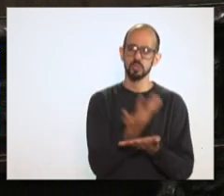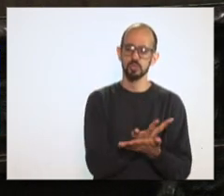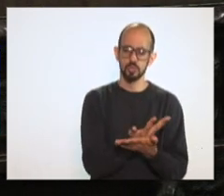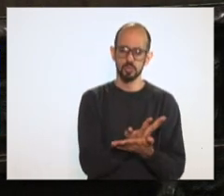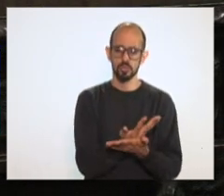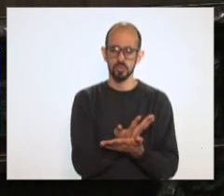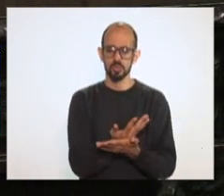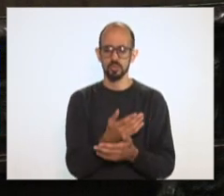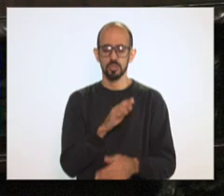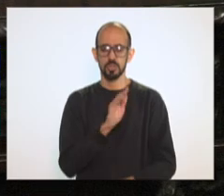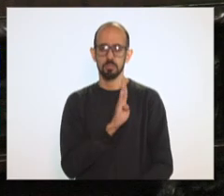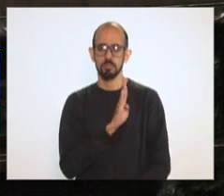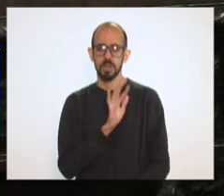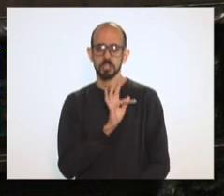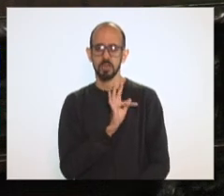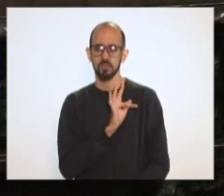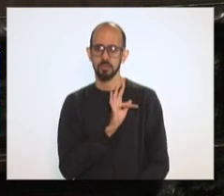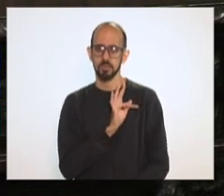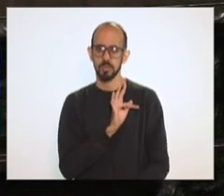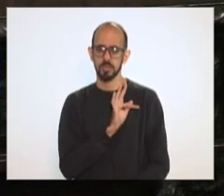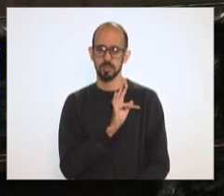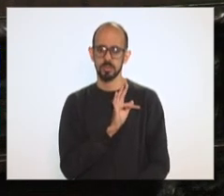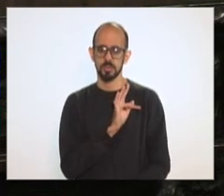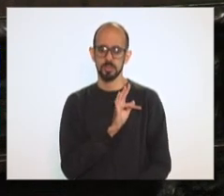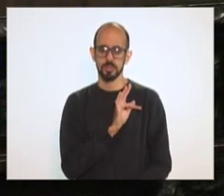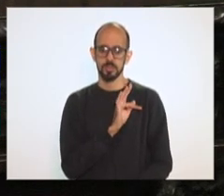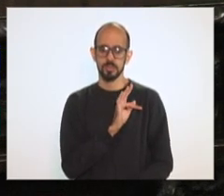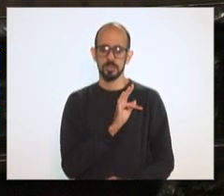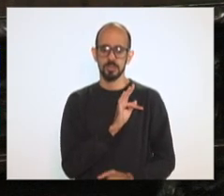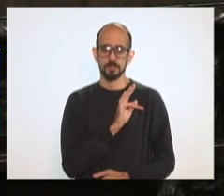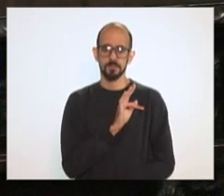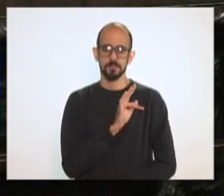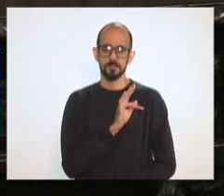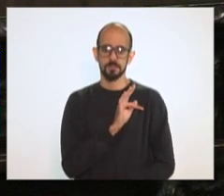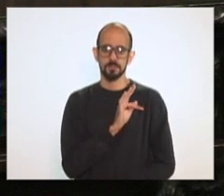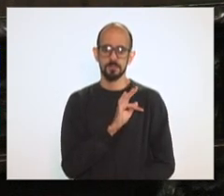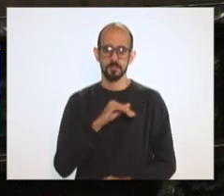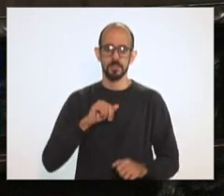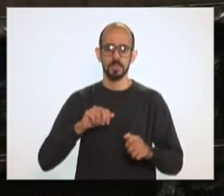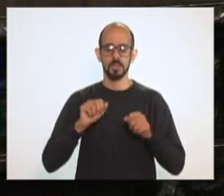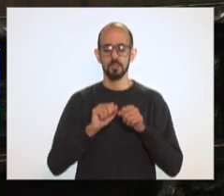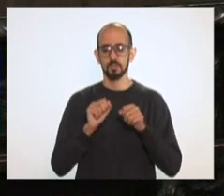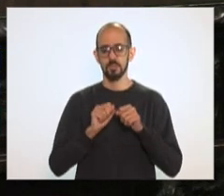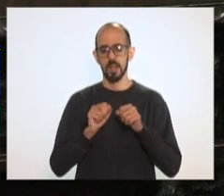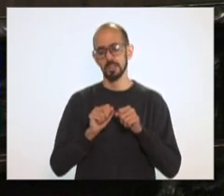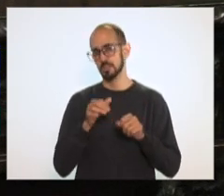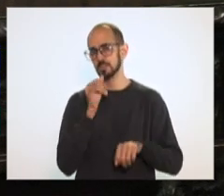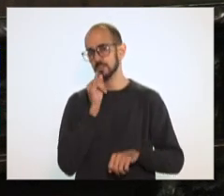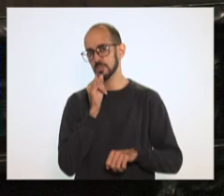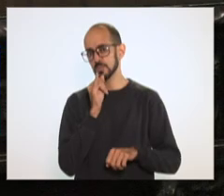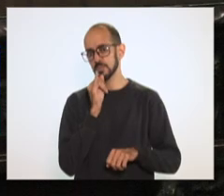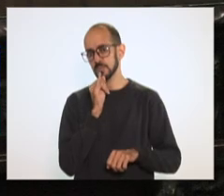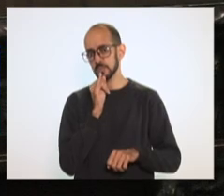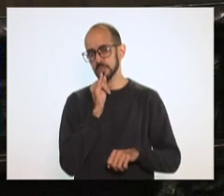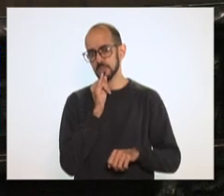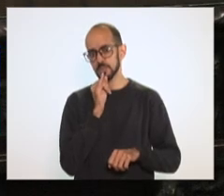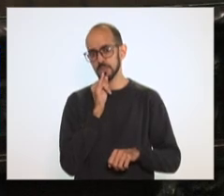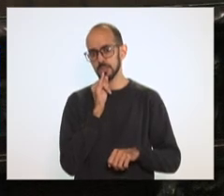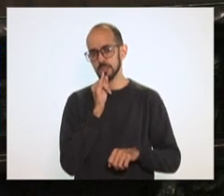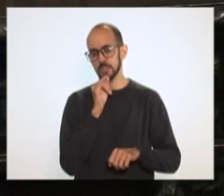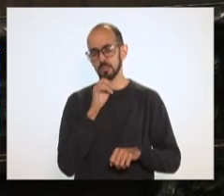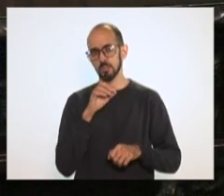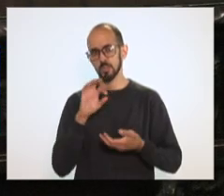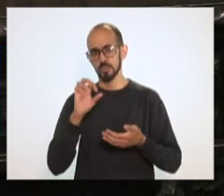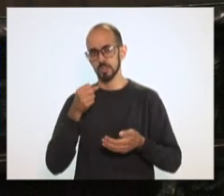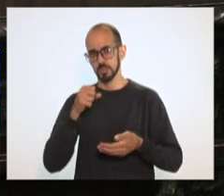Fluminense temos vários deputados da Baixada o SISBAF que faz por exemplo todo o contrato